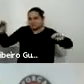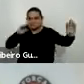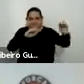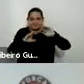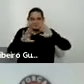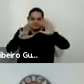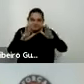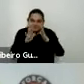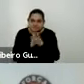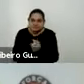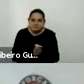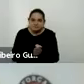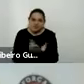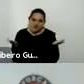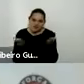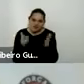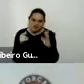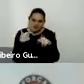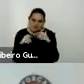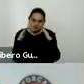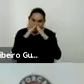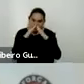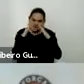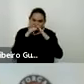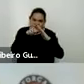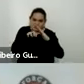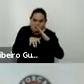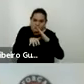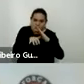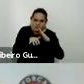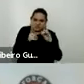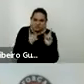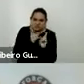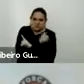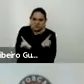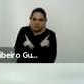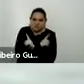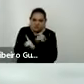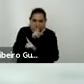desigualdade econômica no Brasil? Você vê dessa forma também?